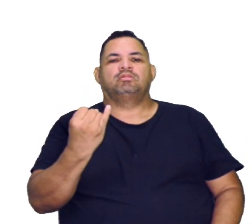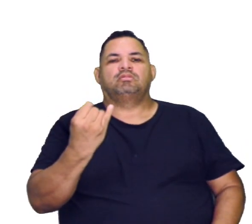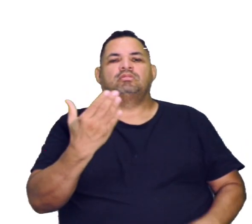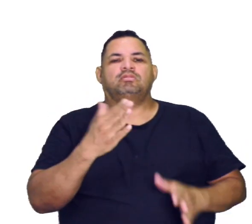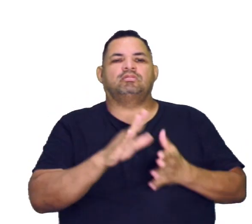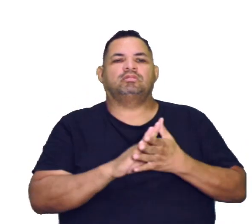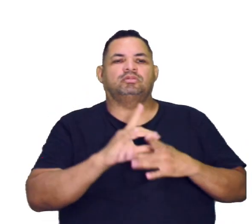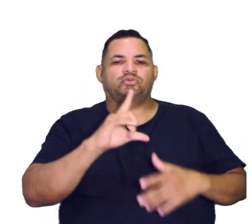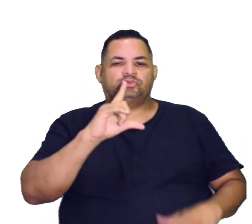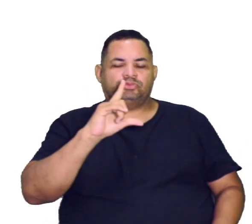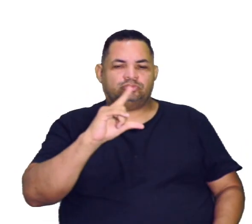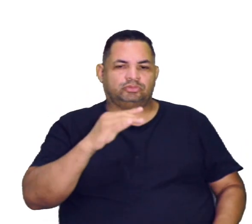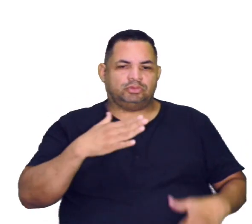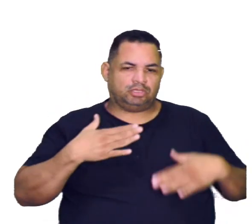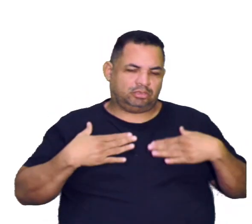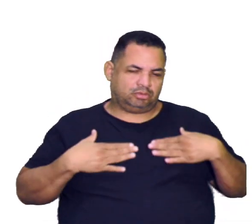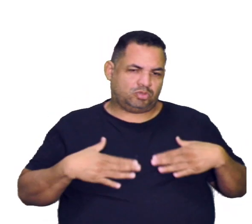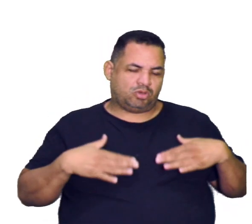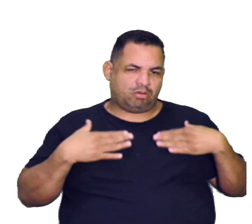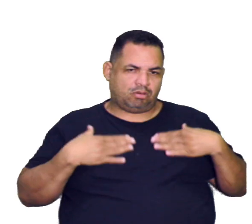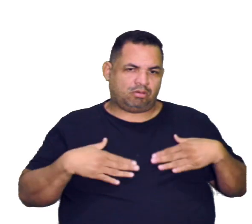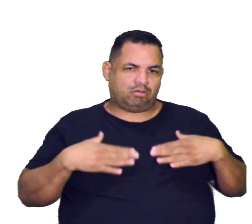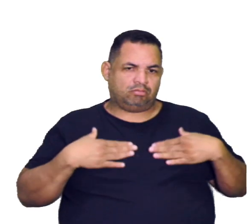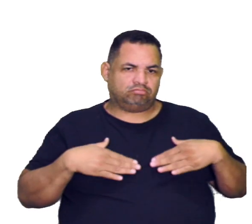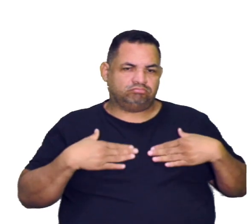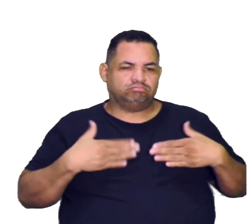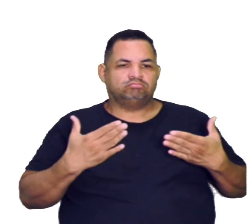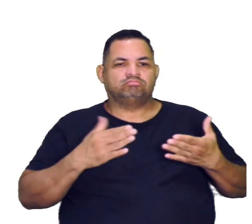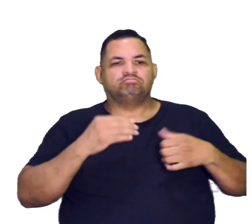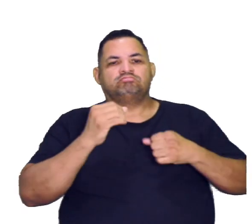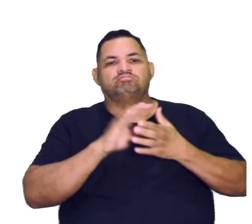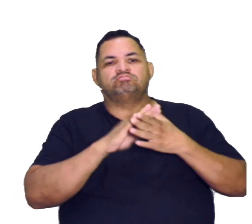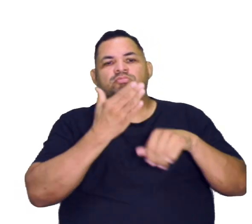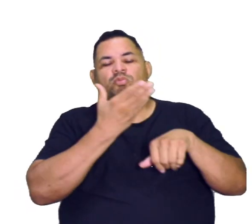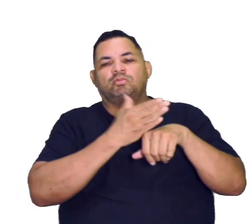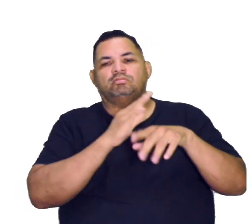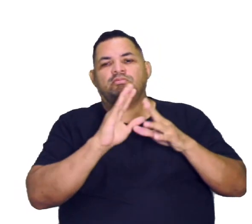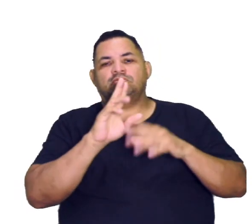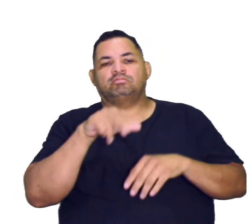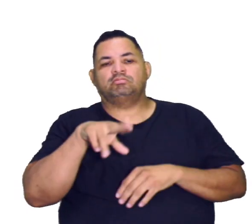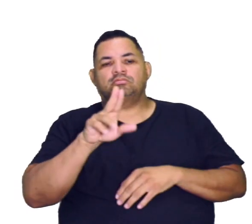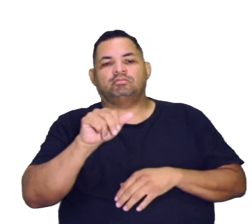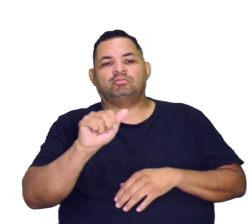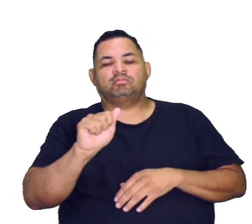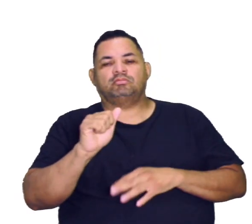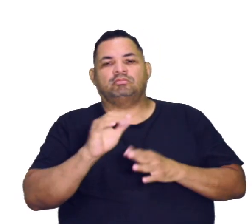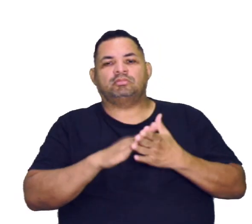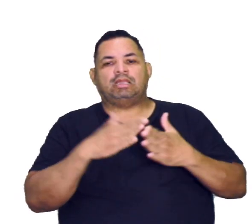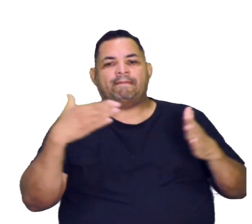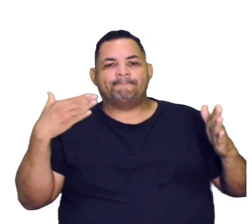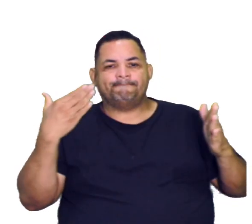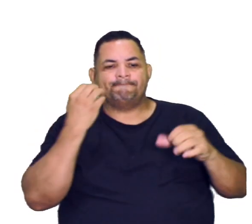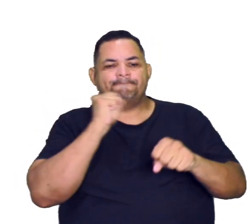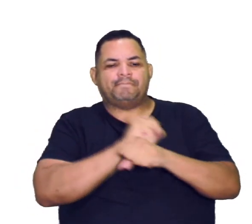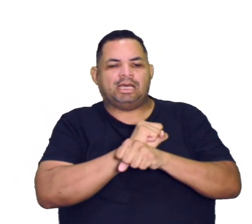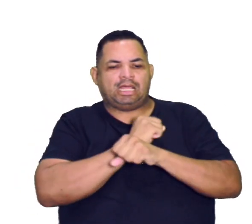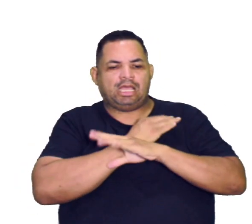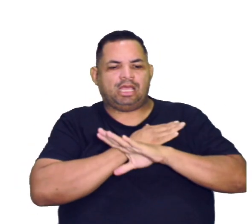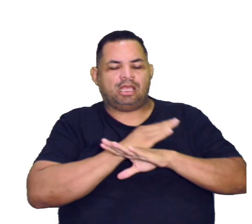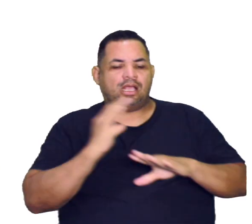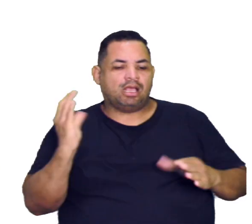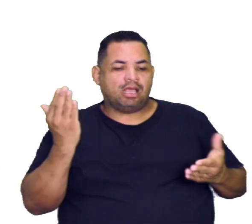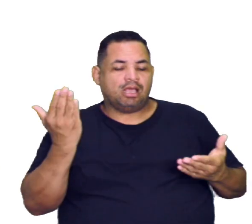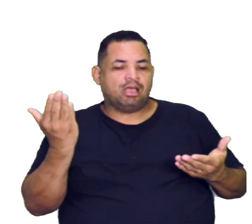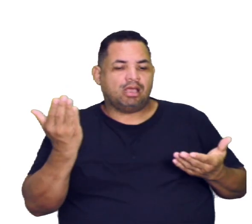diminuir lentamente a intensidade da atividade e nunca interromper de forma abrupta.